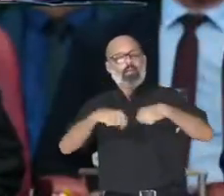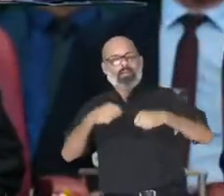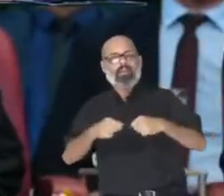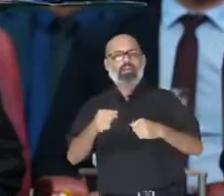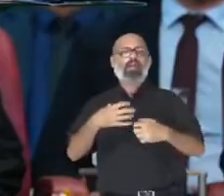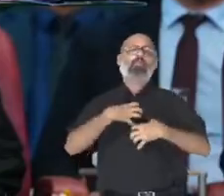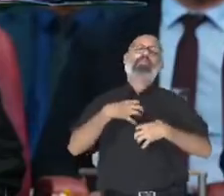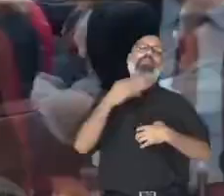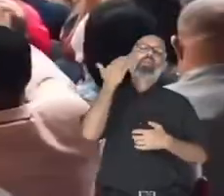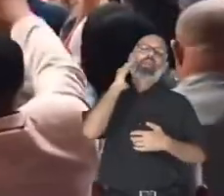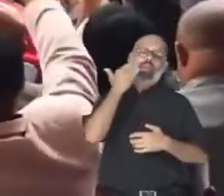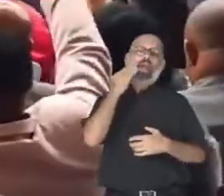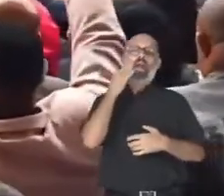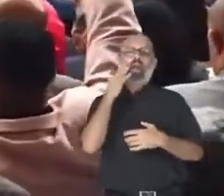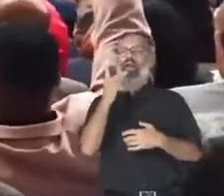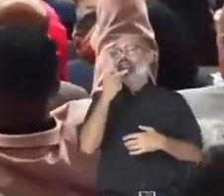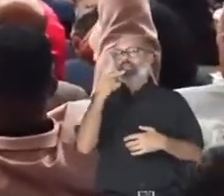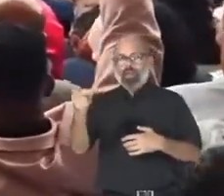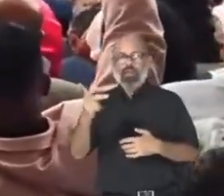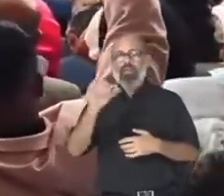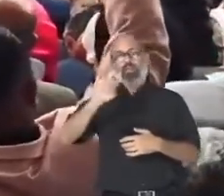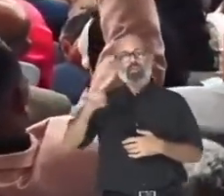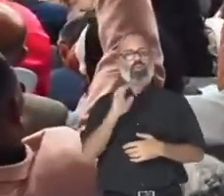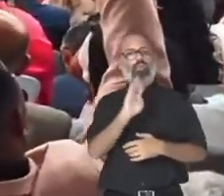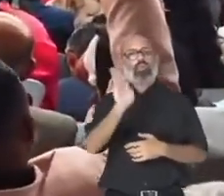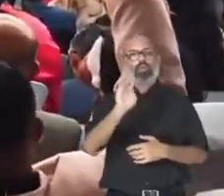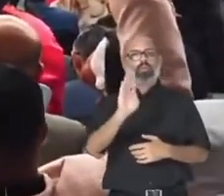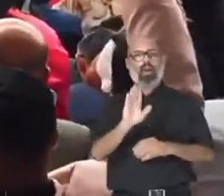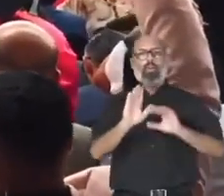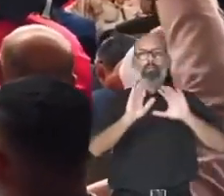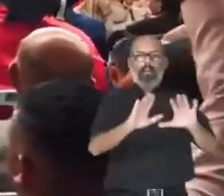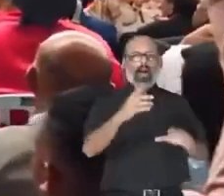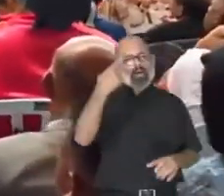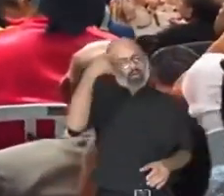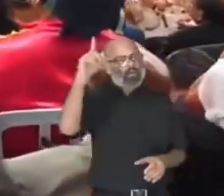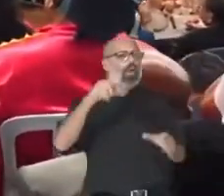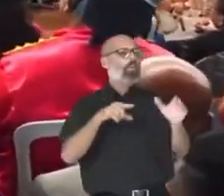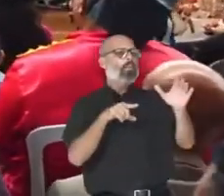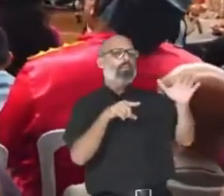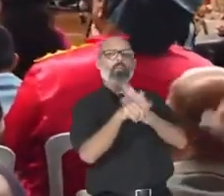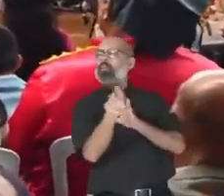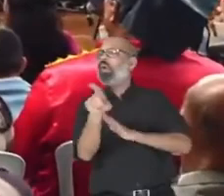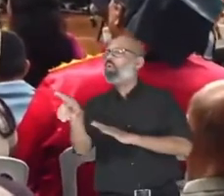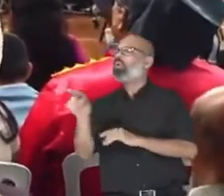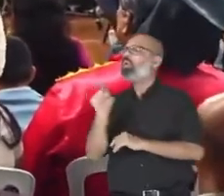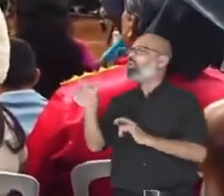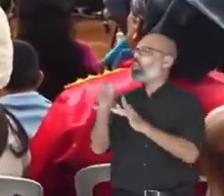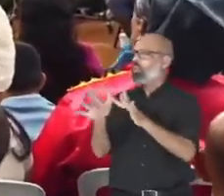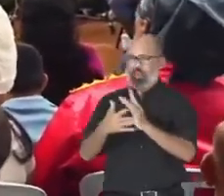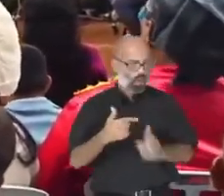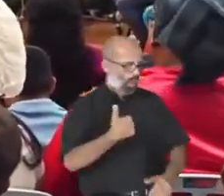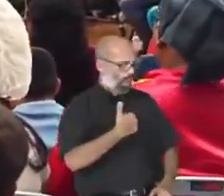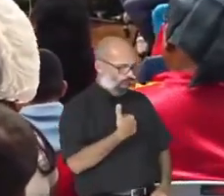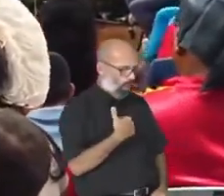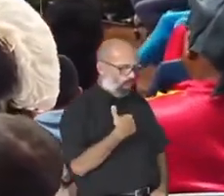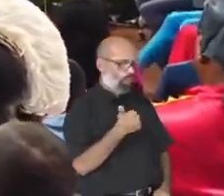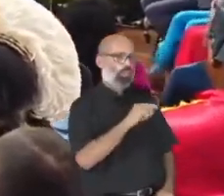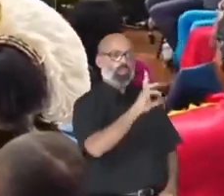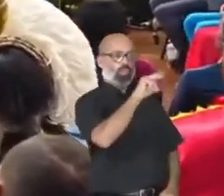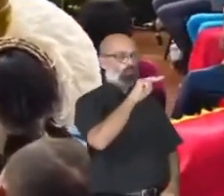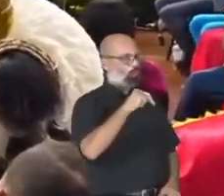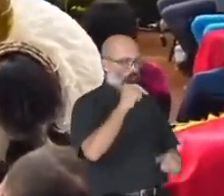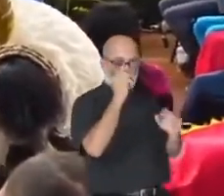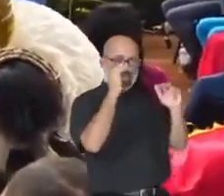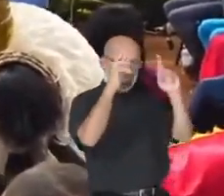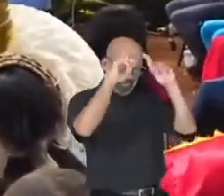precisamos ouvir. E foram ouvir o João Batista. Um dia perguntaram para ele: és tu o Messias? Ele disse: eu não sou digno nem